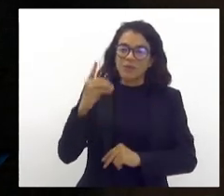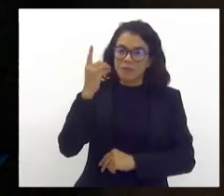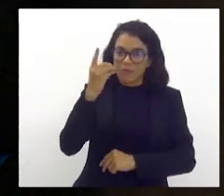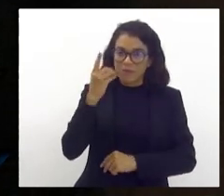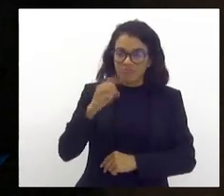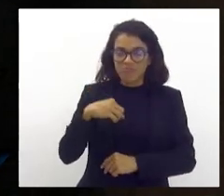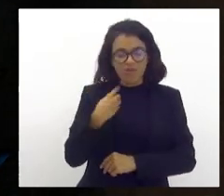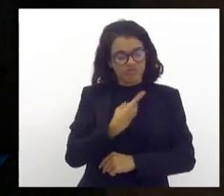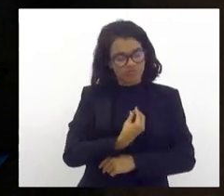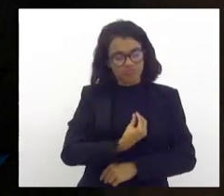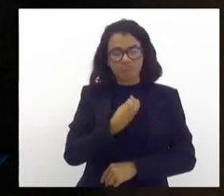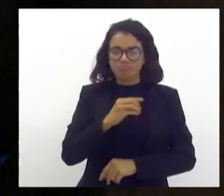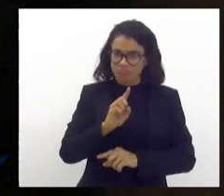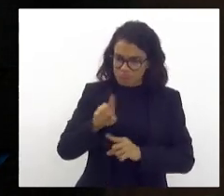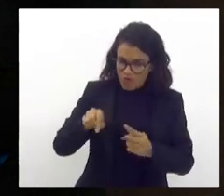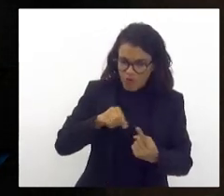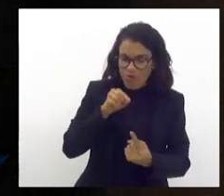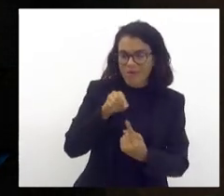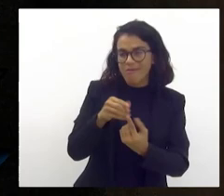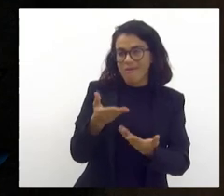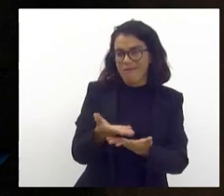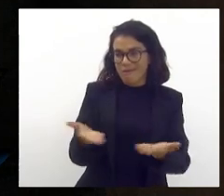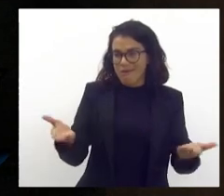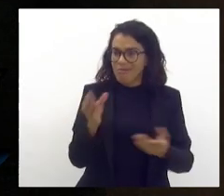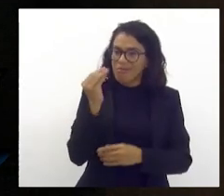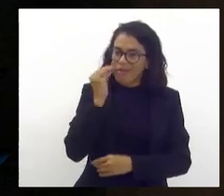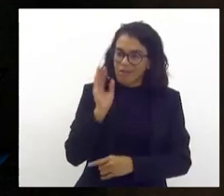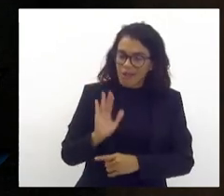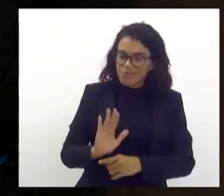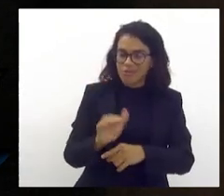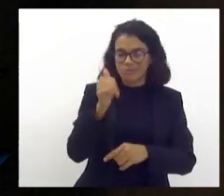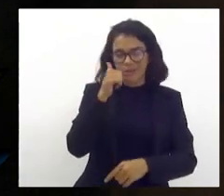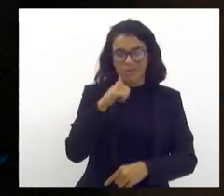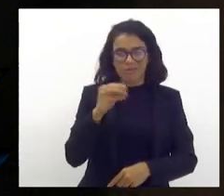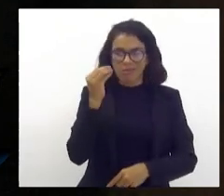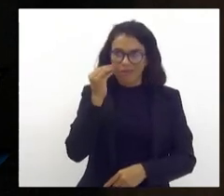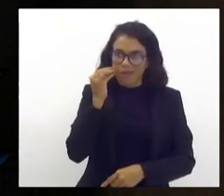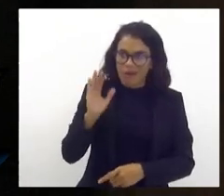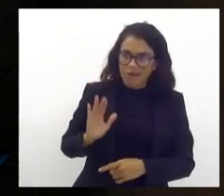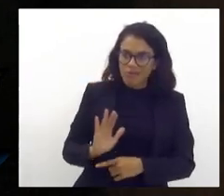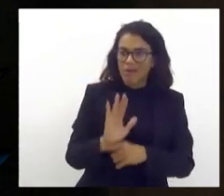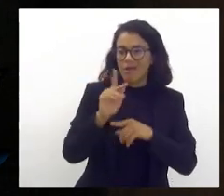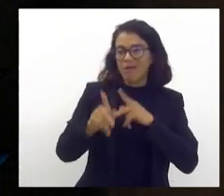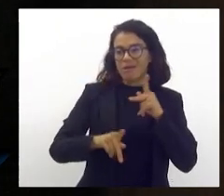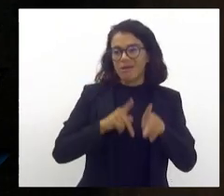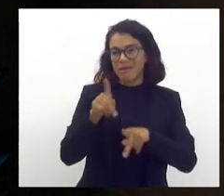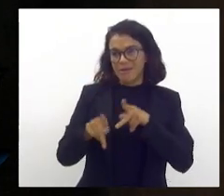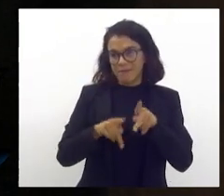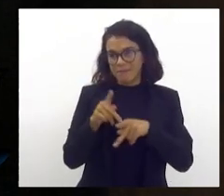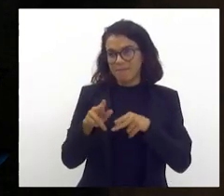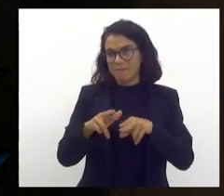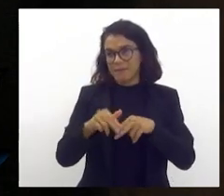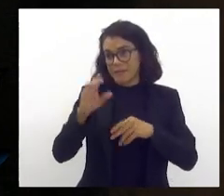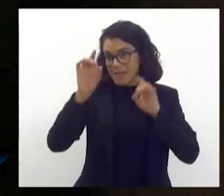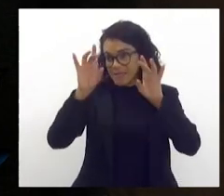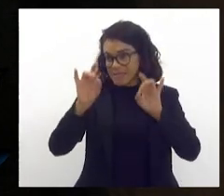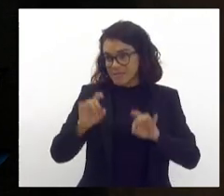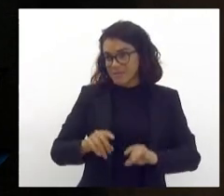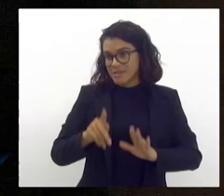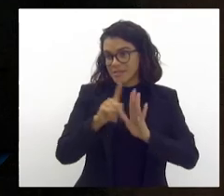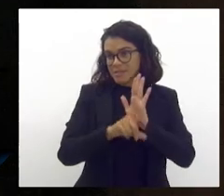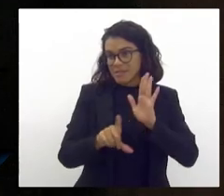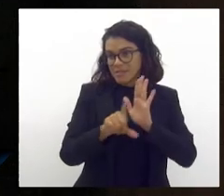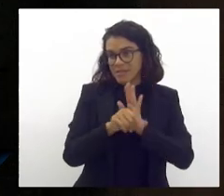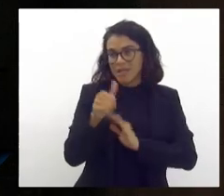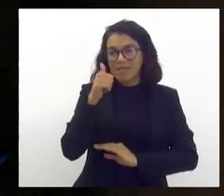para isso, para tentar ajudar as mulheres, para tentar ajudar a população, mas hoje falando de forma especial desse projeto, as mulheres